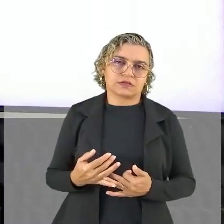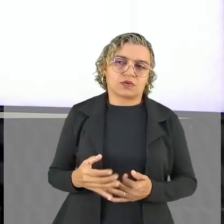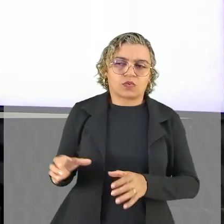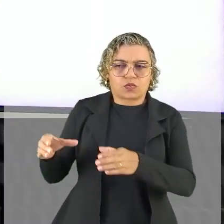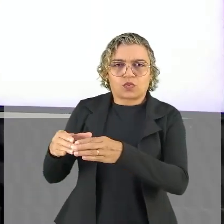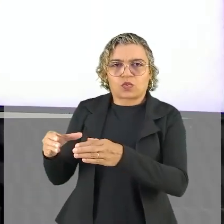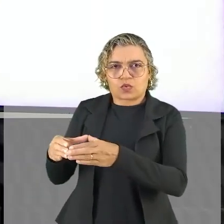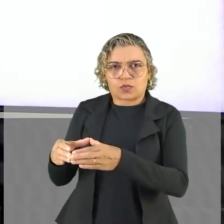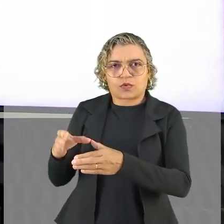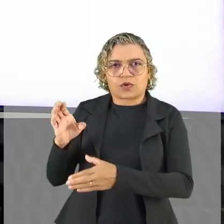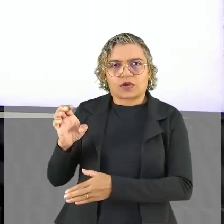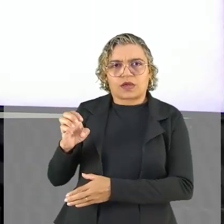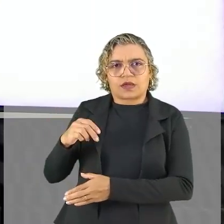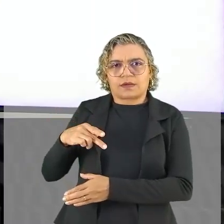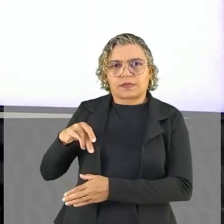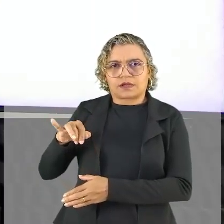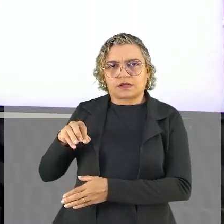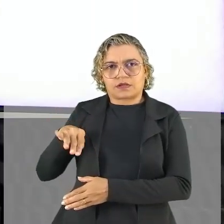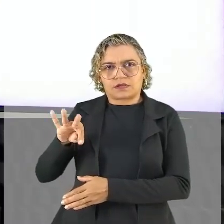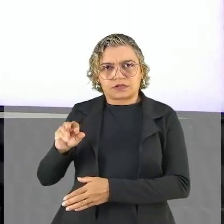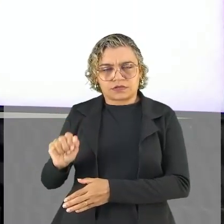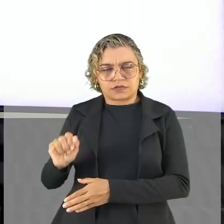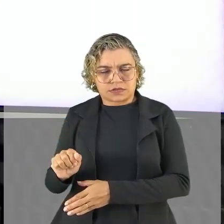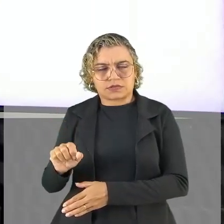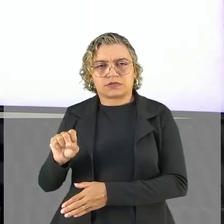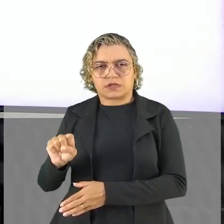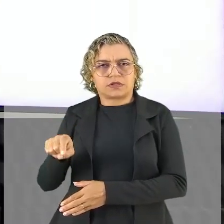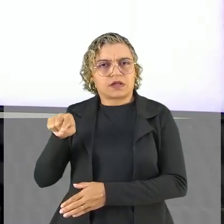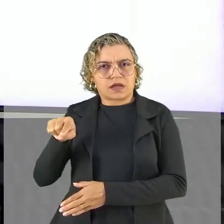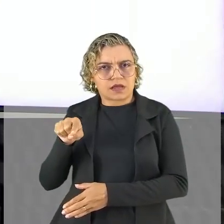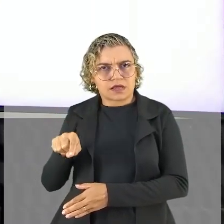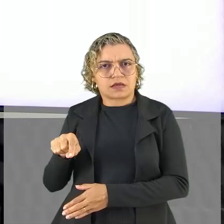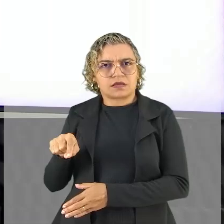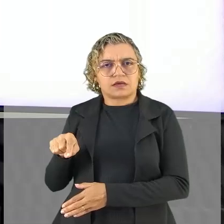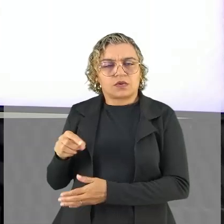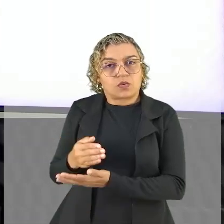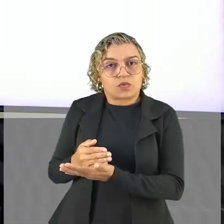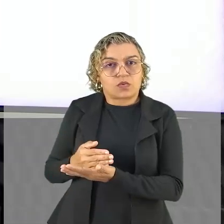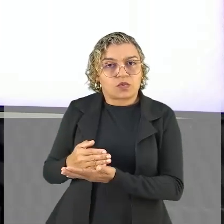a racionalidade. Apenas o conhecimento que começa na sensibilidade.